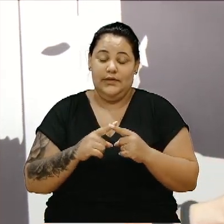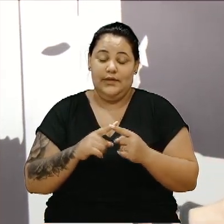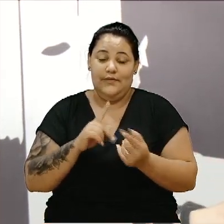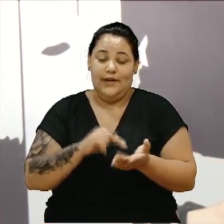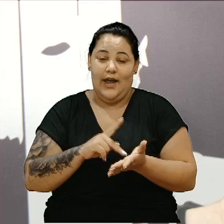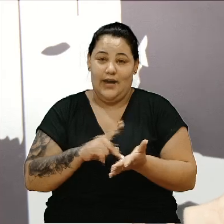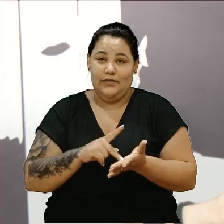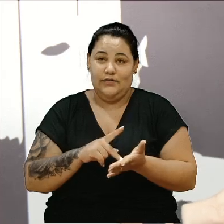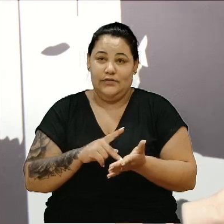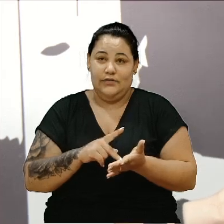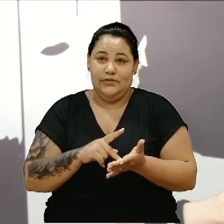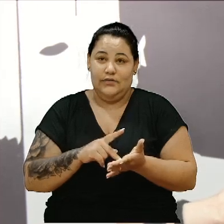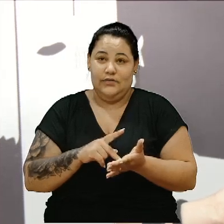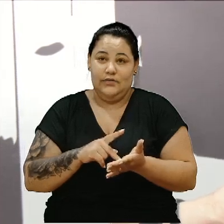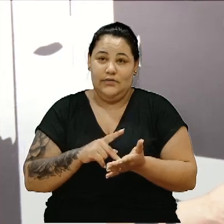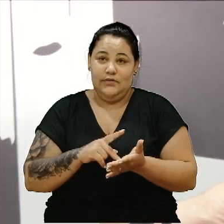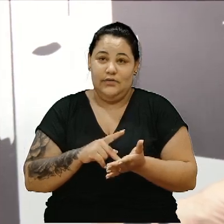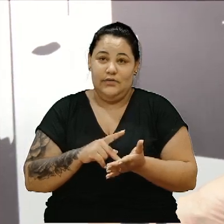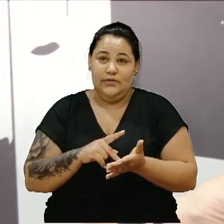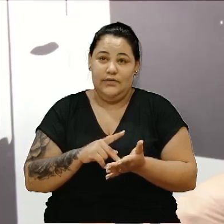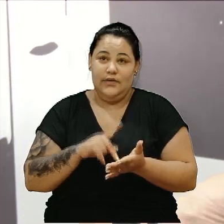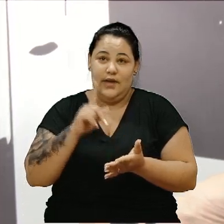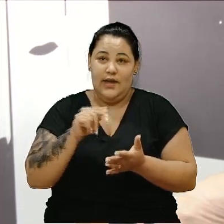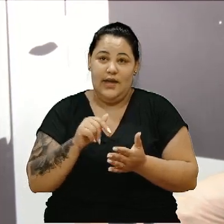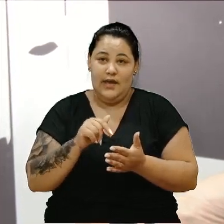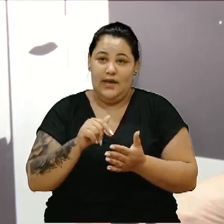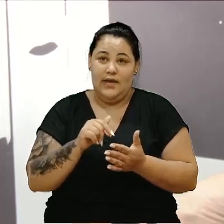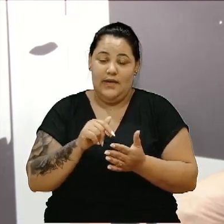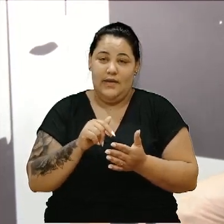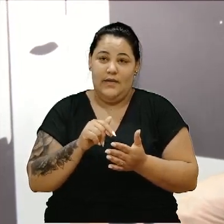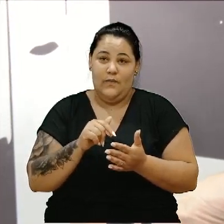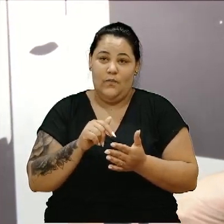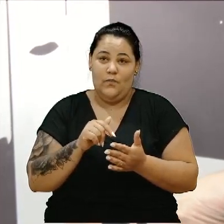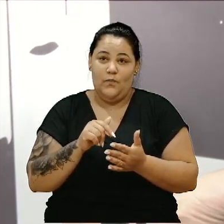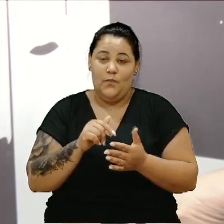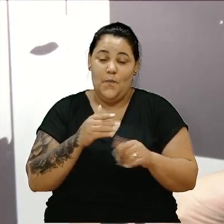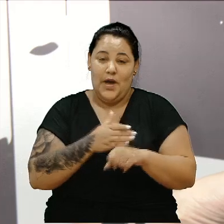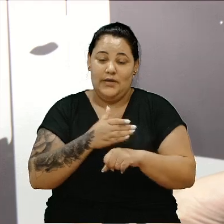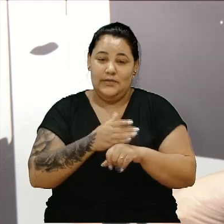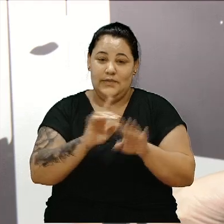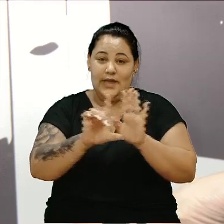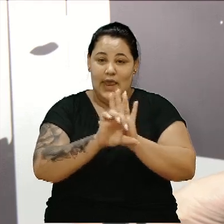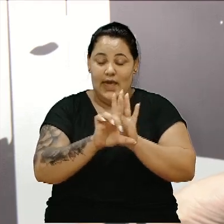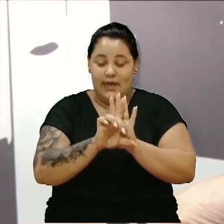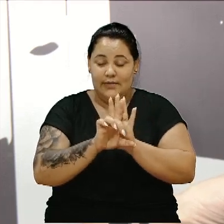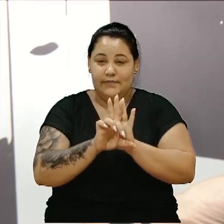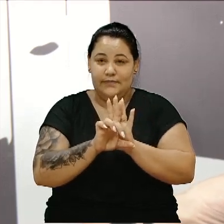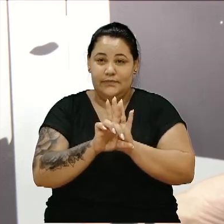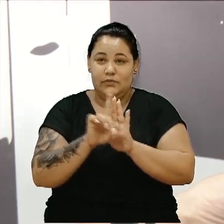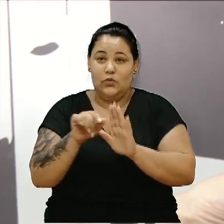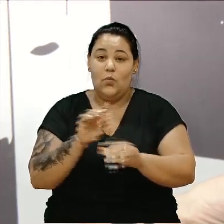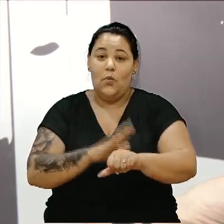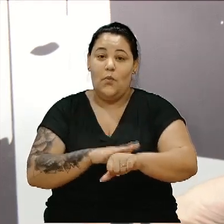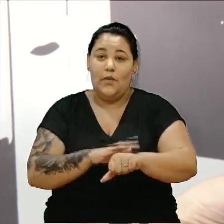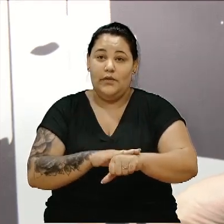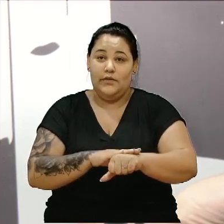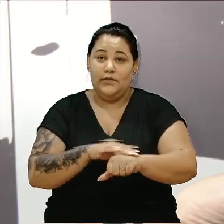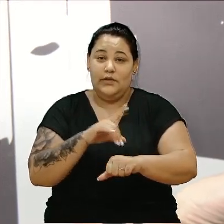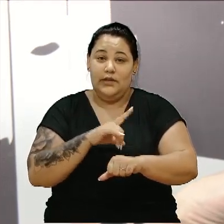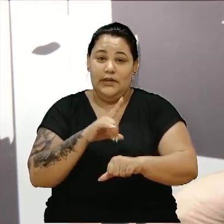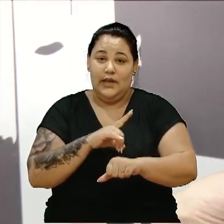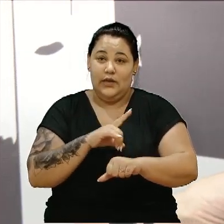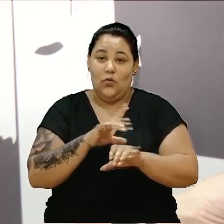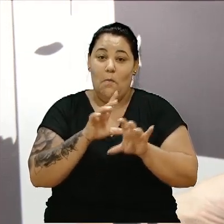momento, e isso é um alinhamento e também dentro da lei sanção, né? A partir do momento que tem um